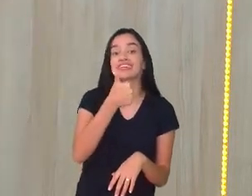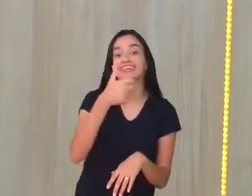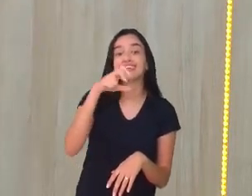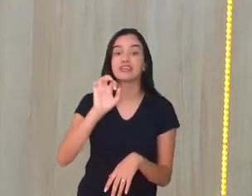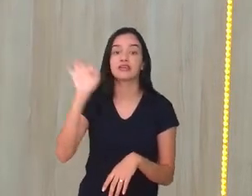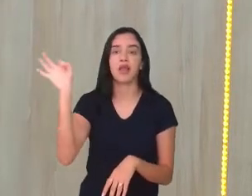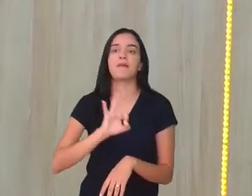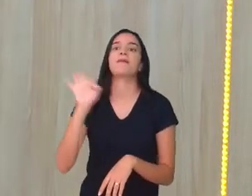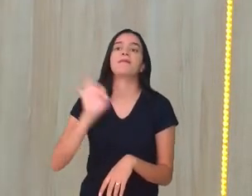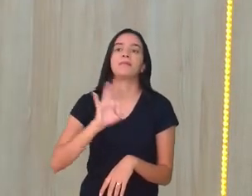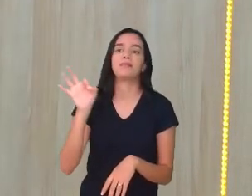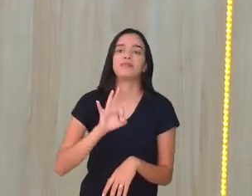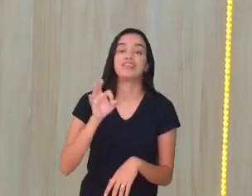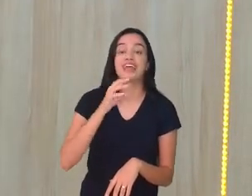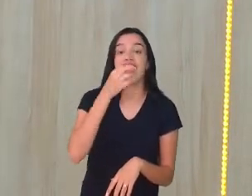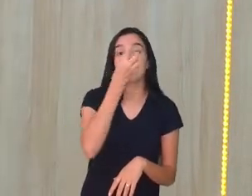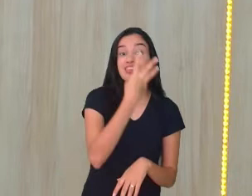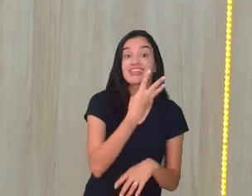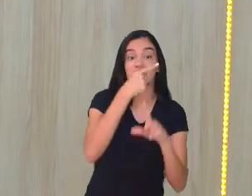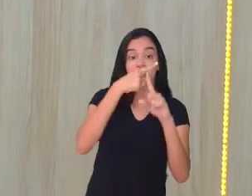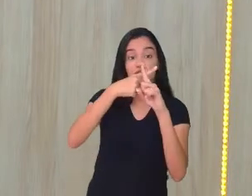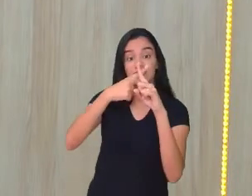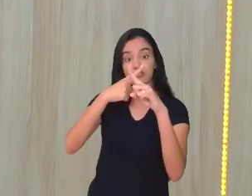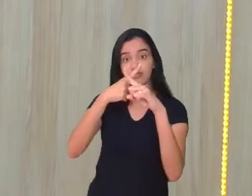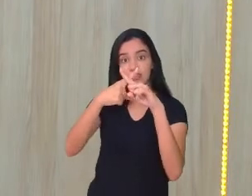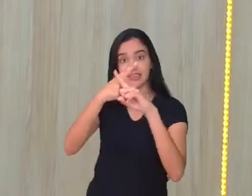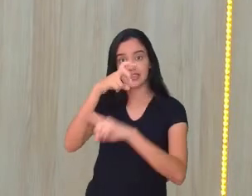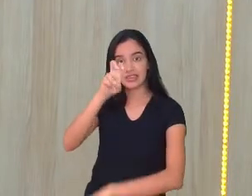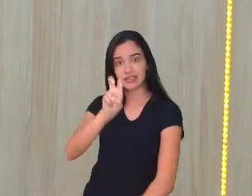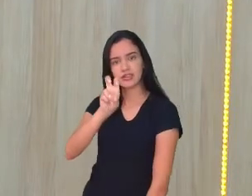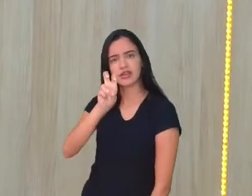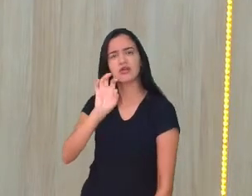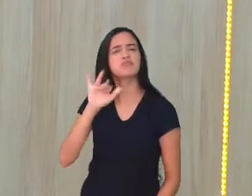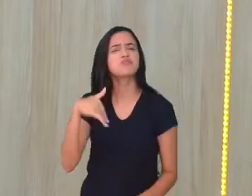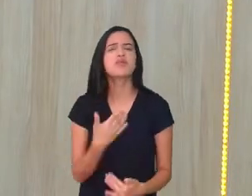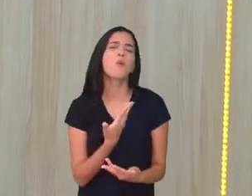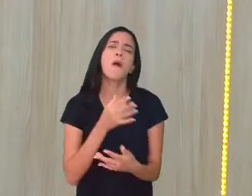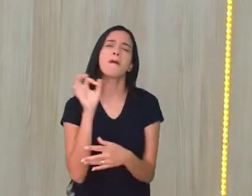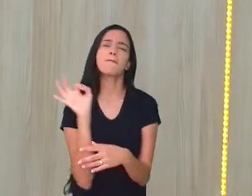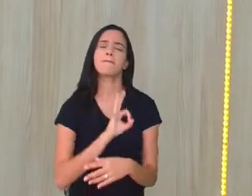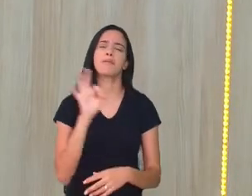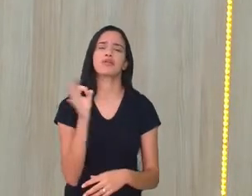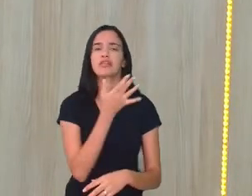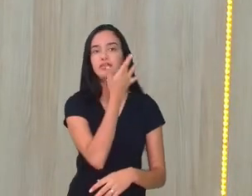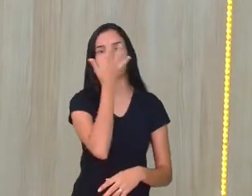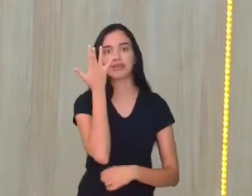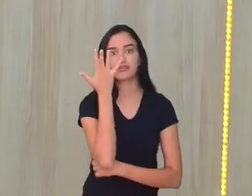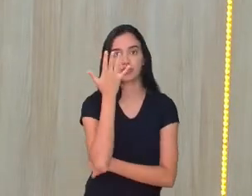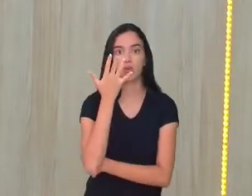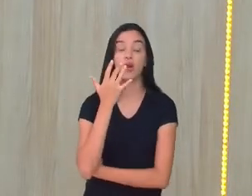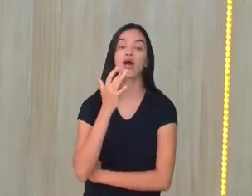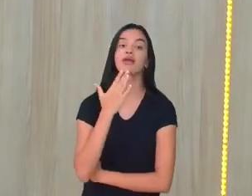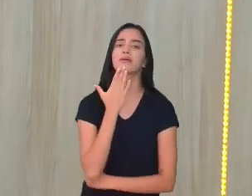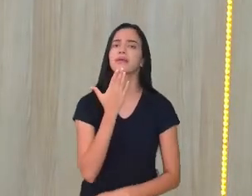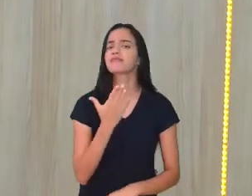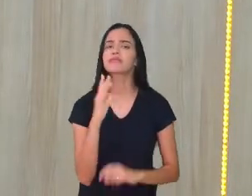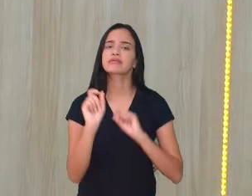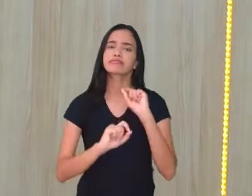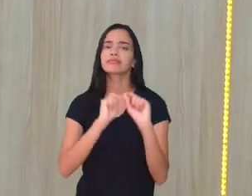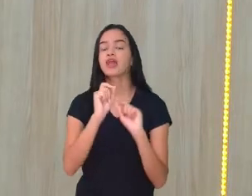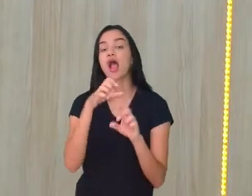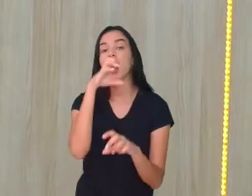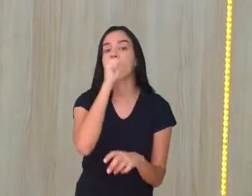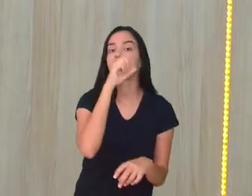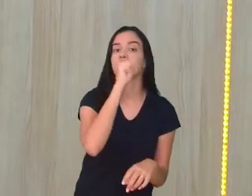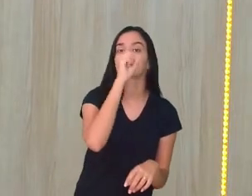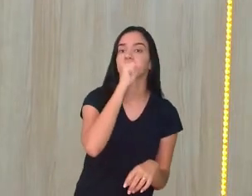15%, que é 3 vezes 5. Ah, Pedro, então quer dizer que a porcentagem de pessoas que preferem a